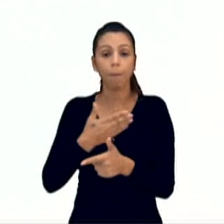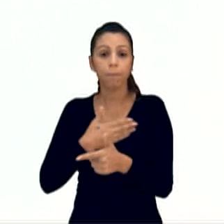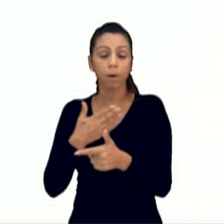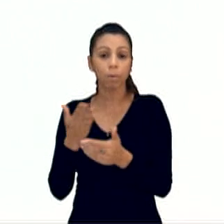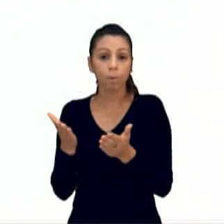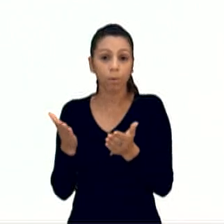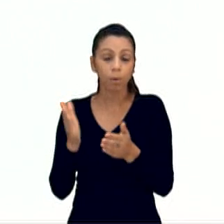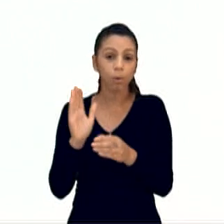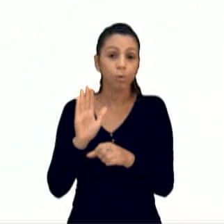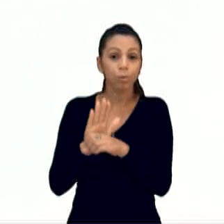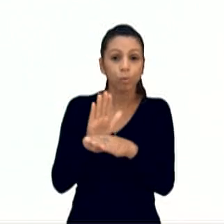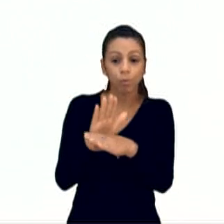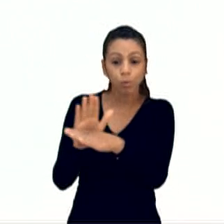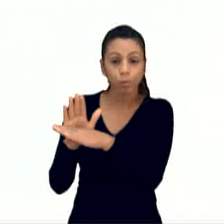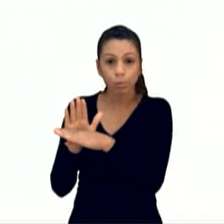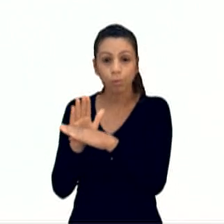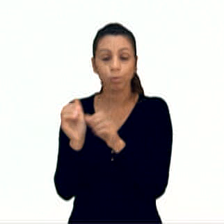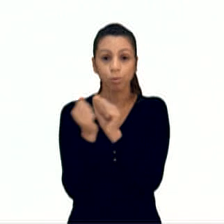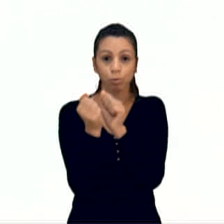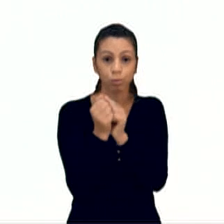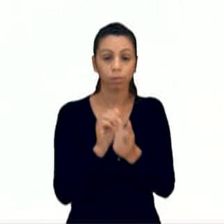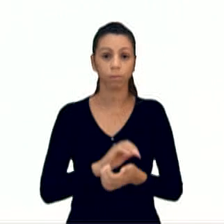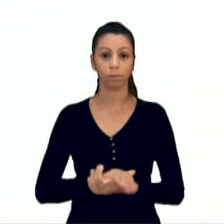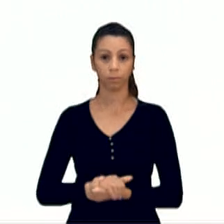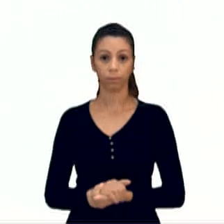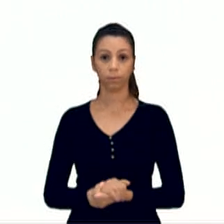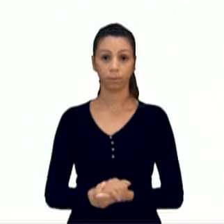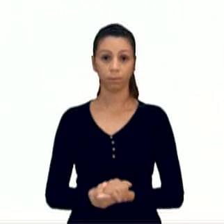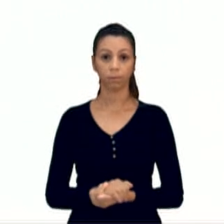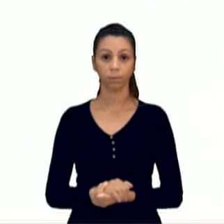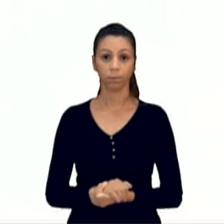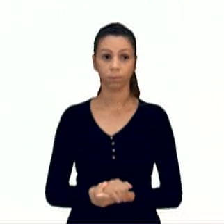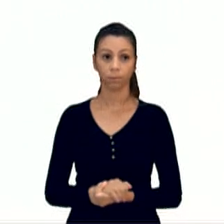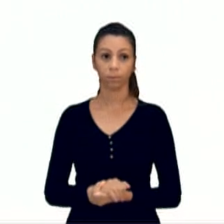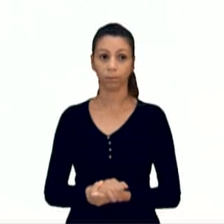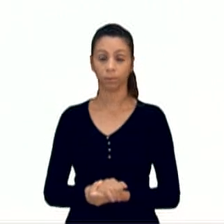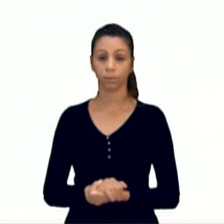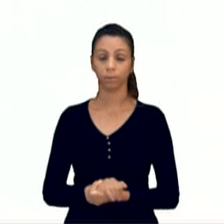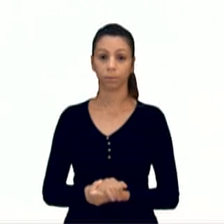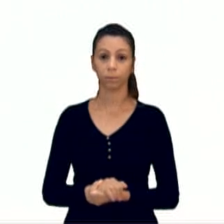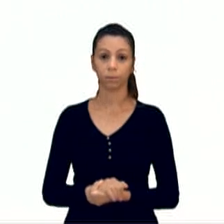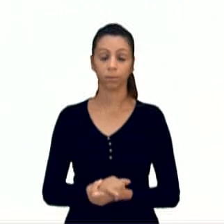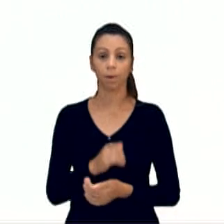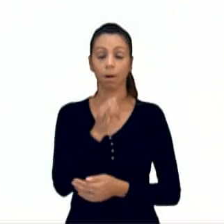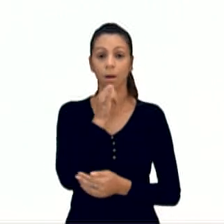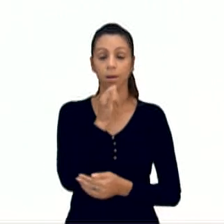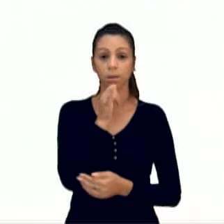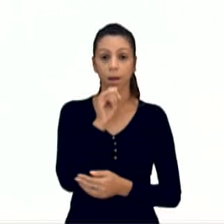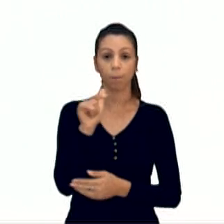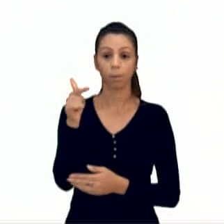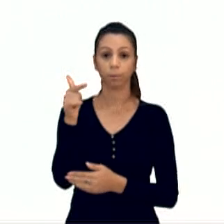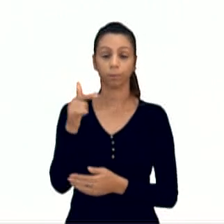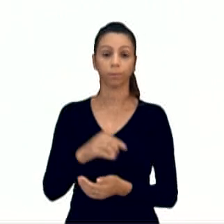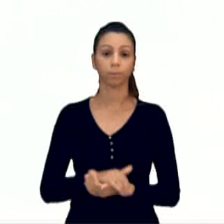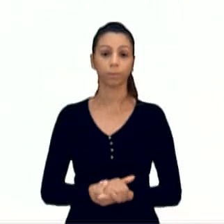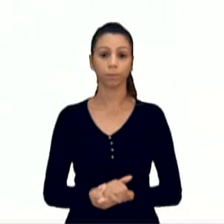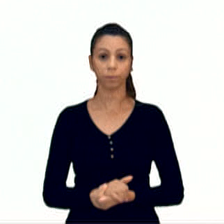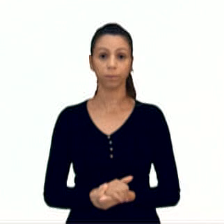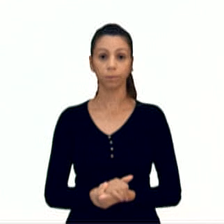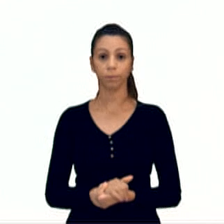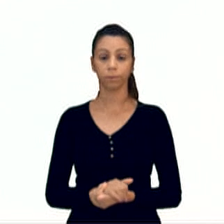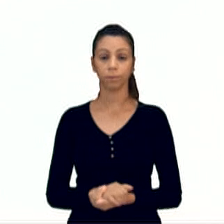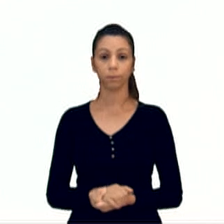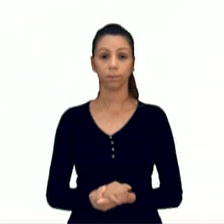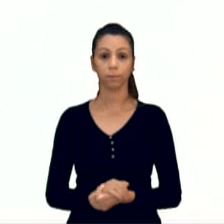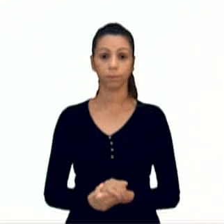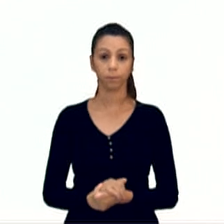nessas frases, estão se referindo a good friend. O segundo exemplo. That poem that was written by Barbara